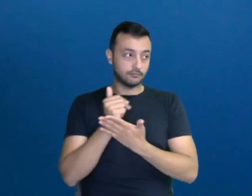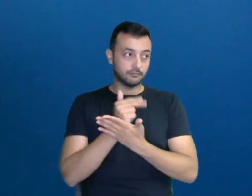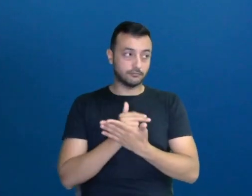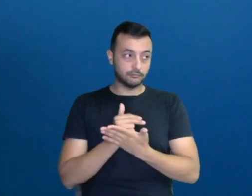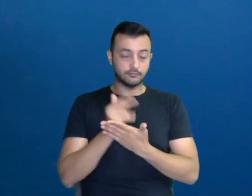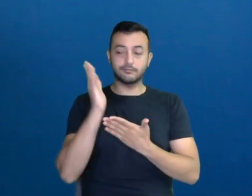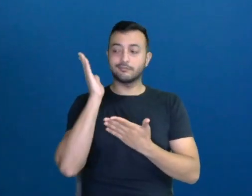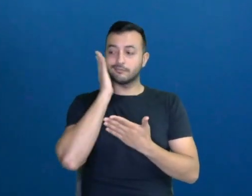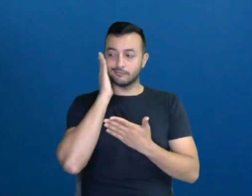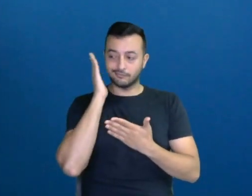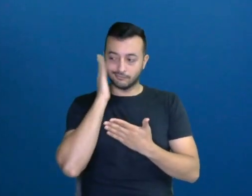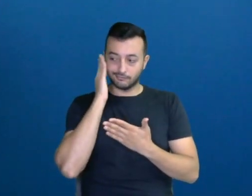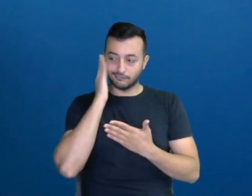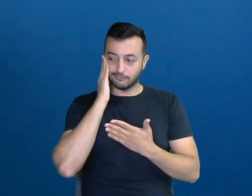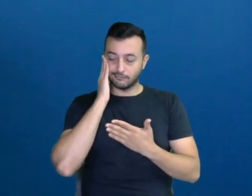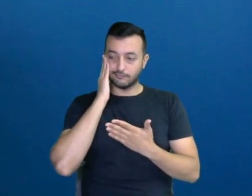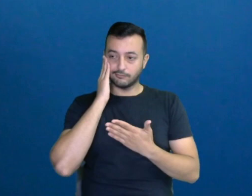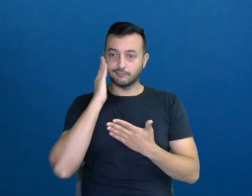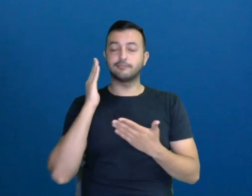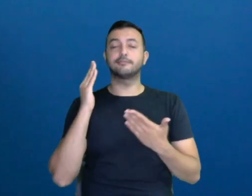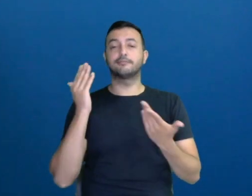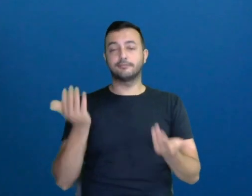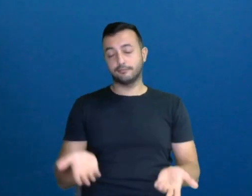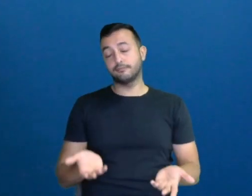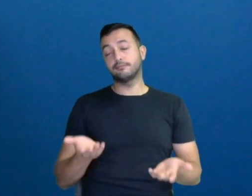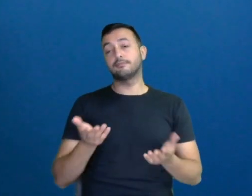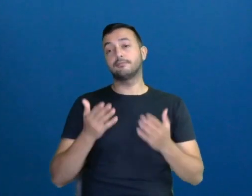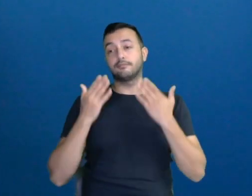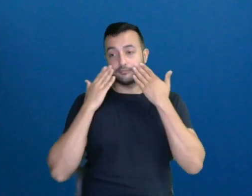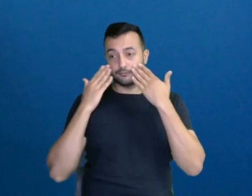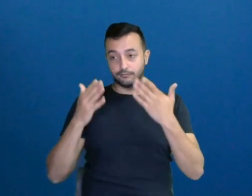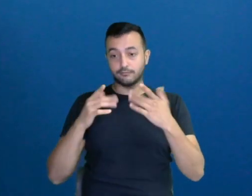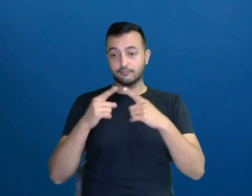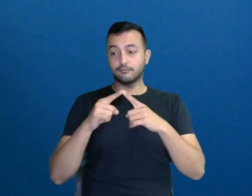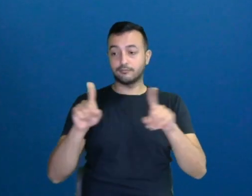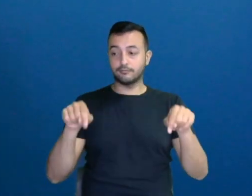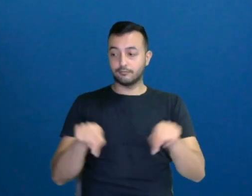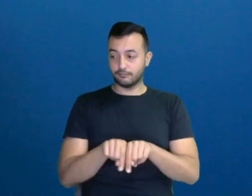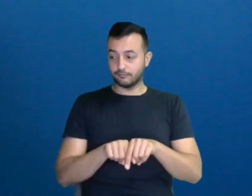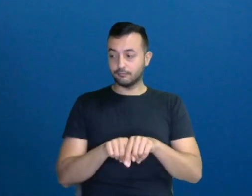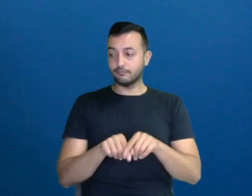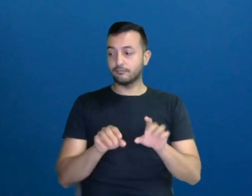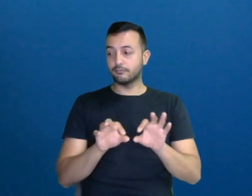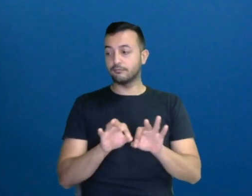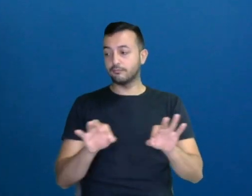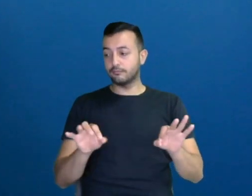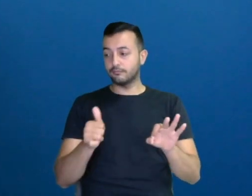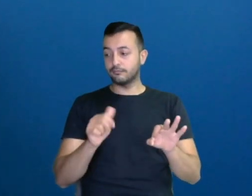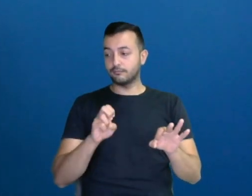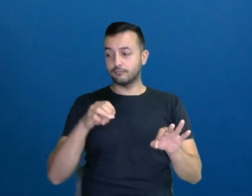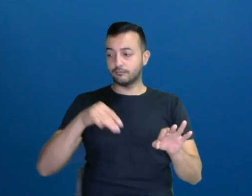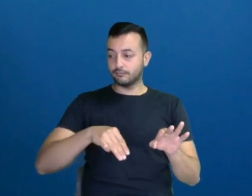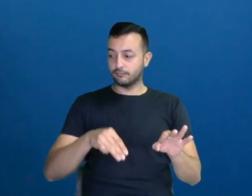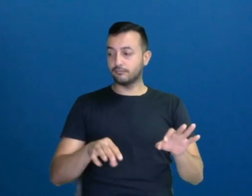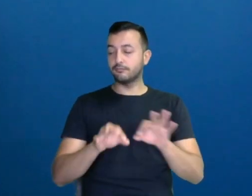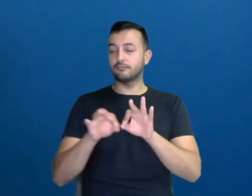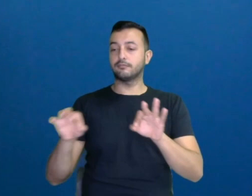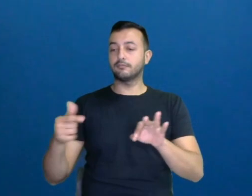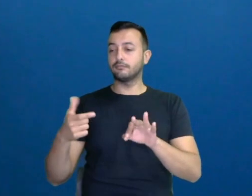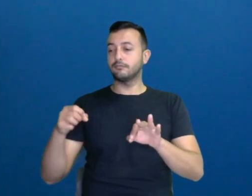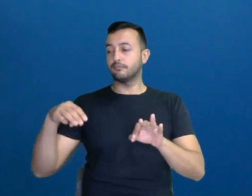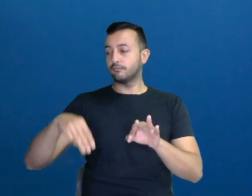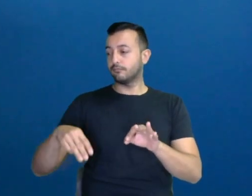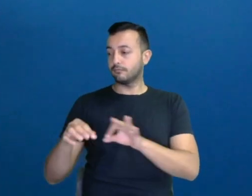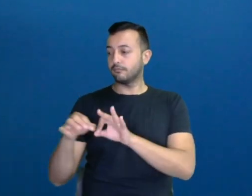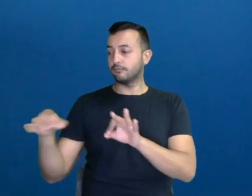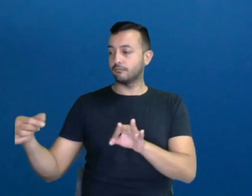gente sabe quanto que é a frente desses terrenos, né? Então, um terreno de 15 metros de largura, o outro tem 20 metros